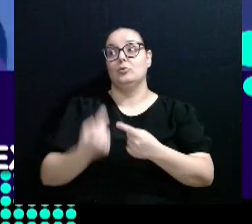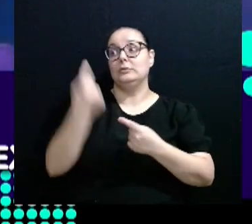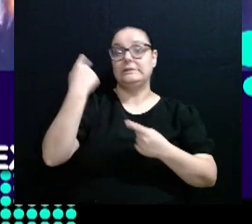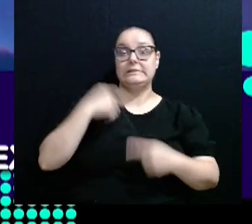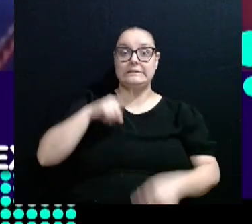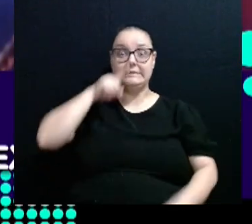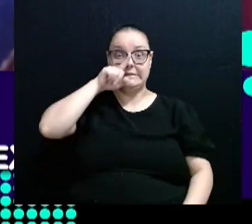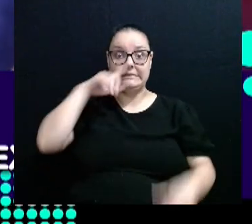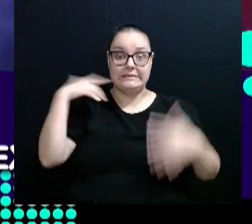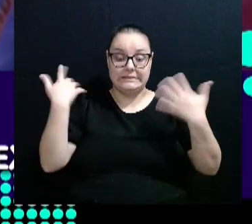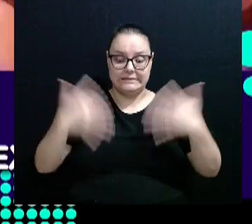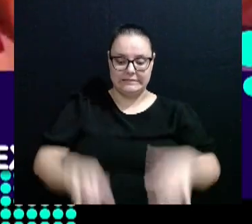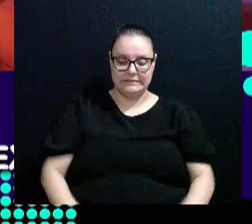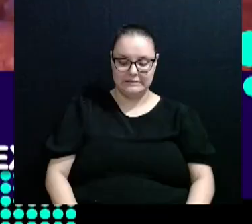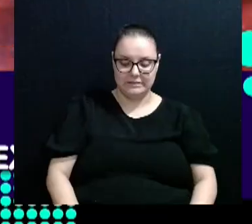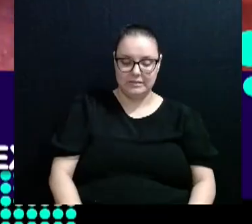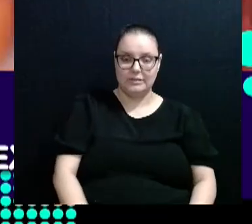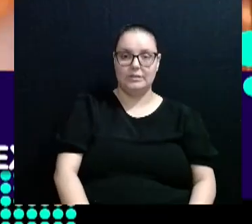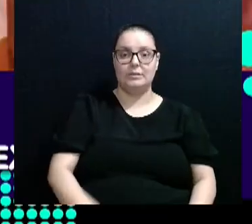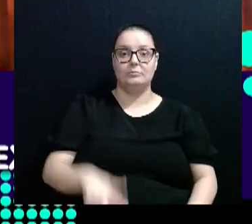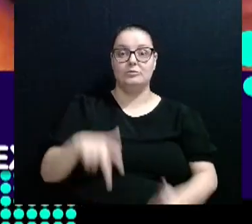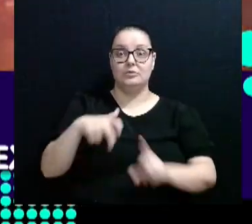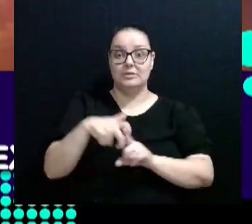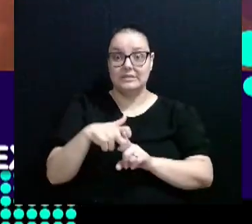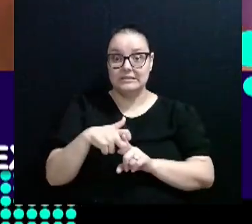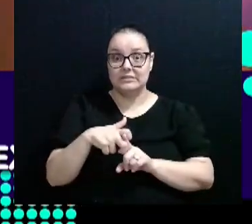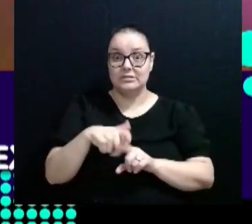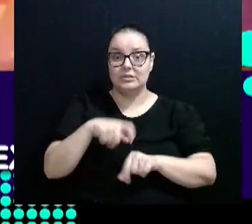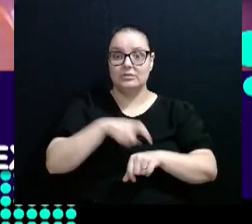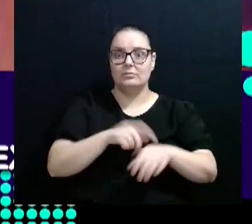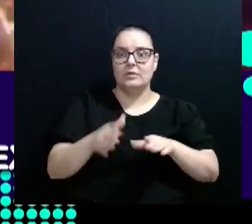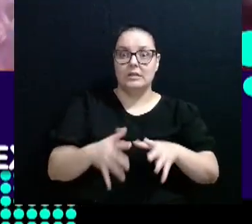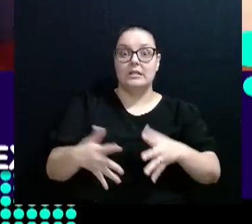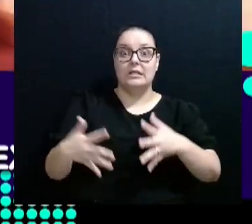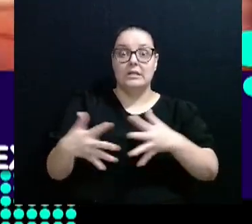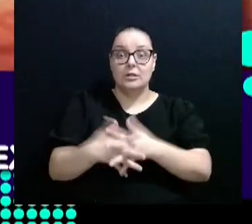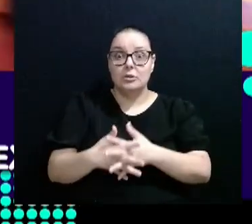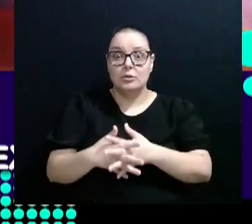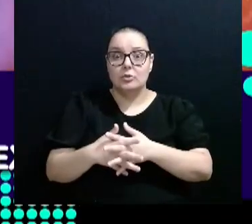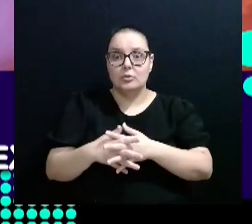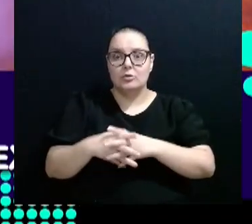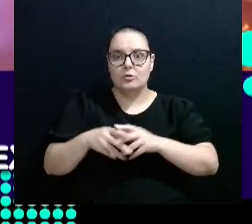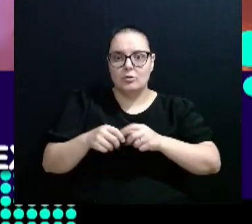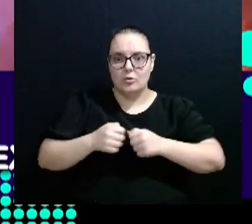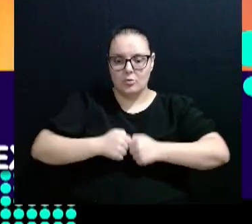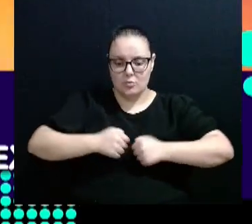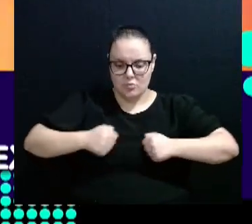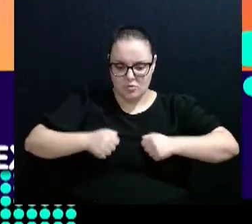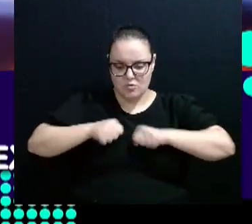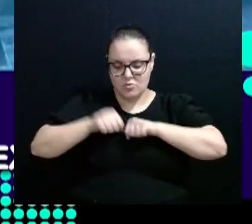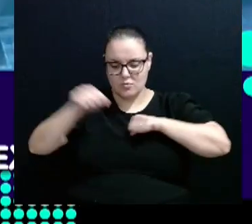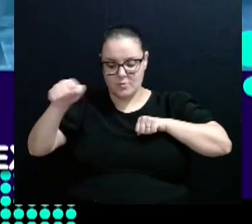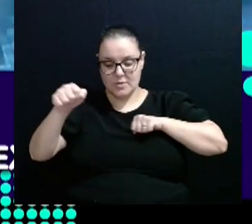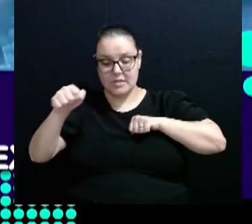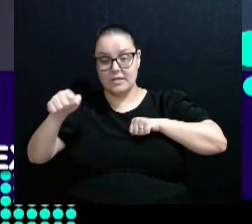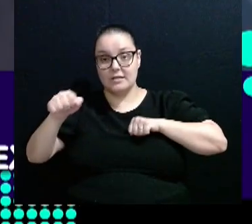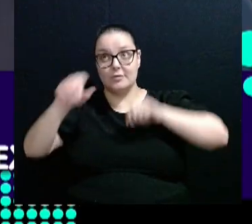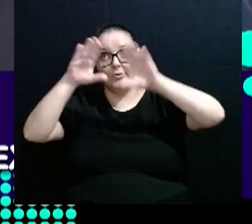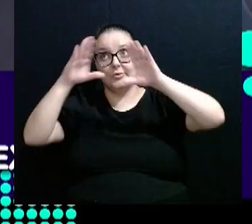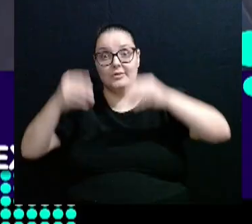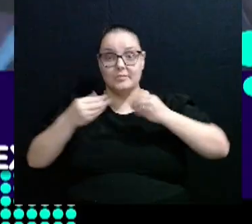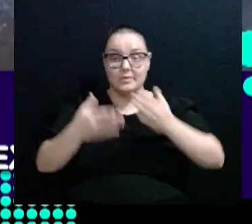era desconhecida, eles são confundidos com guerreiros enviados dos céus e precisam, pela primeira